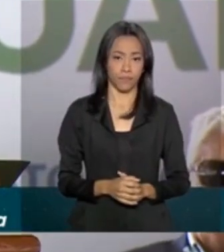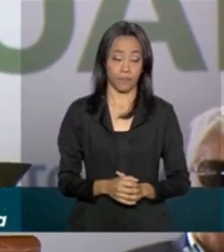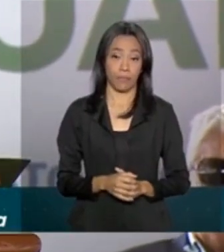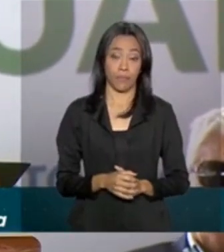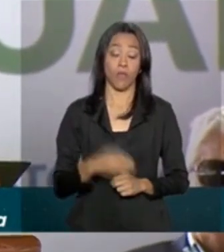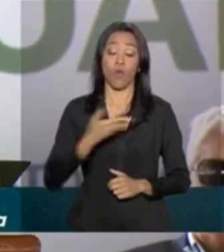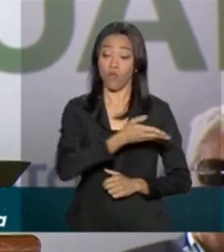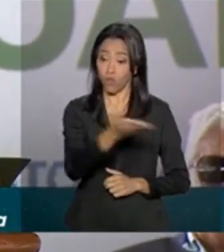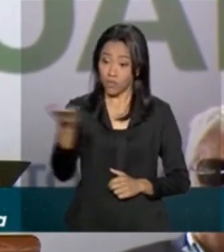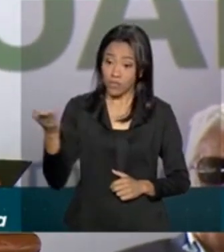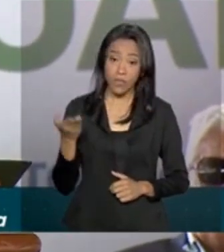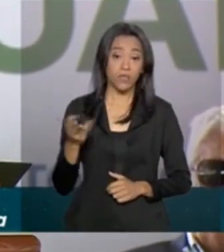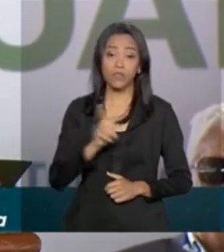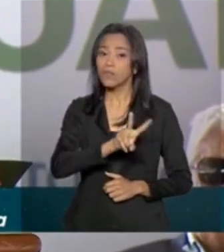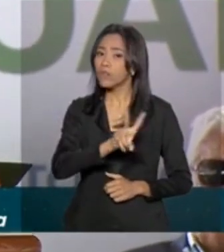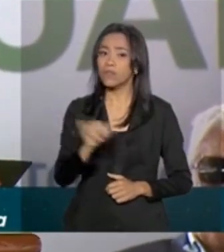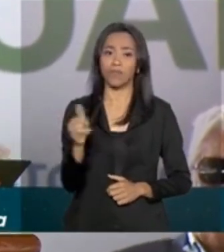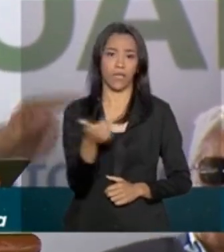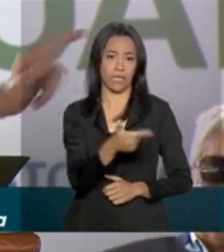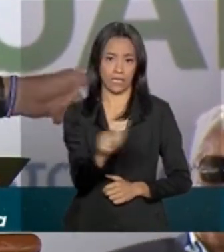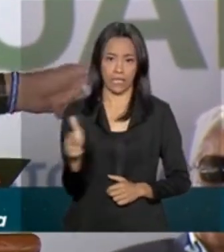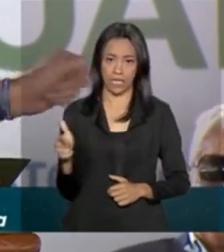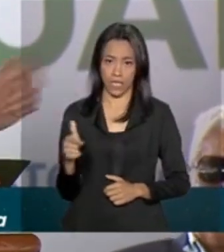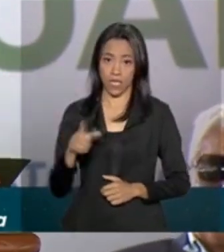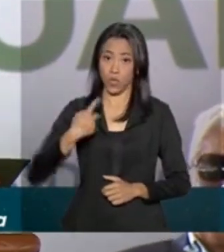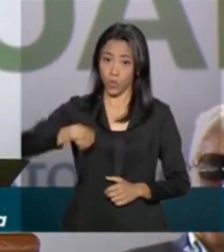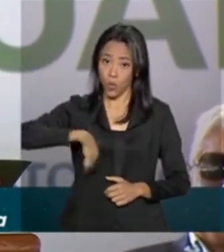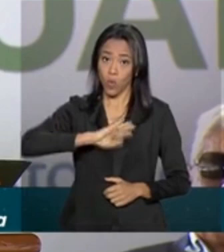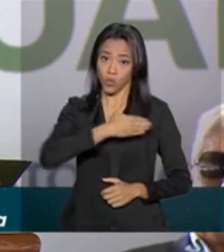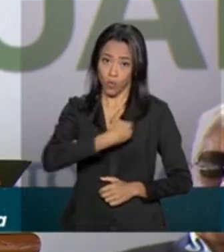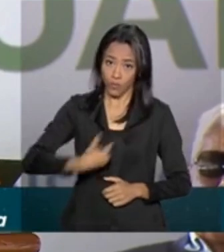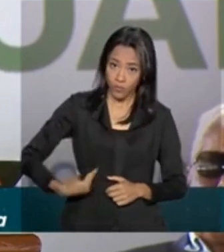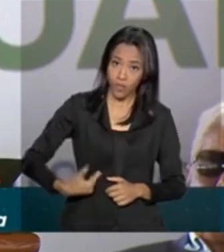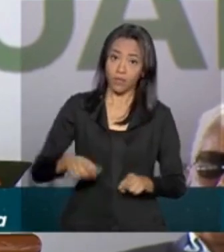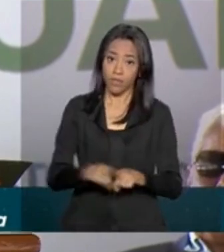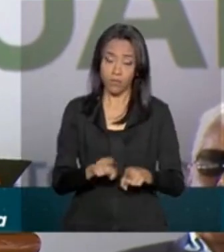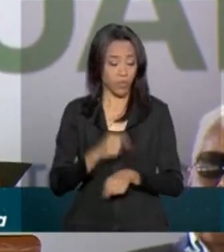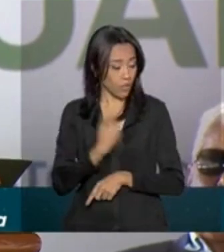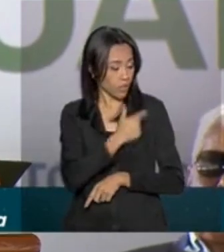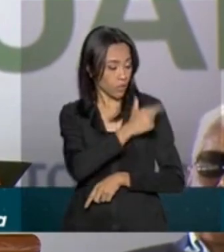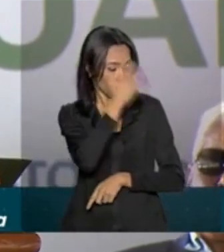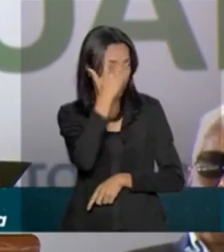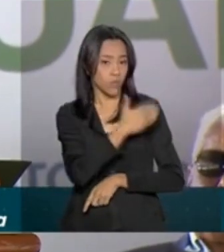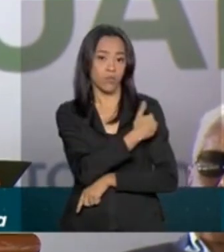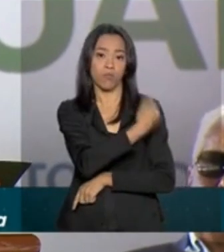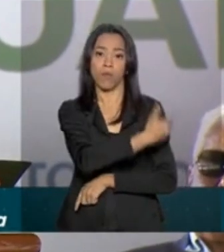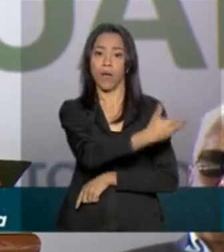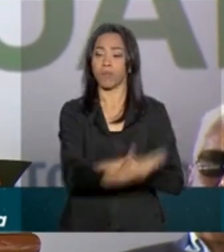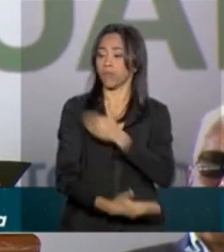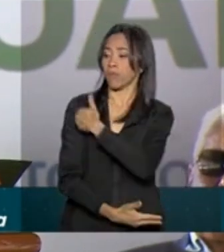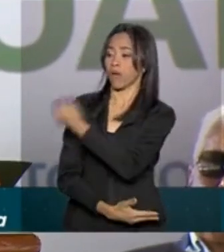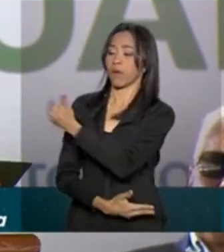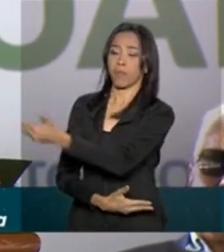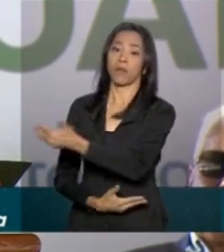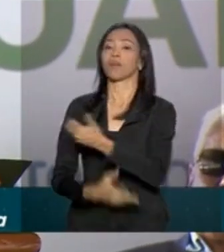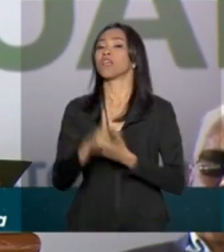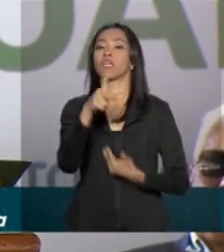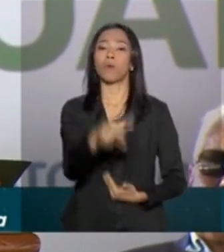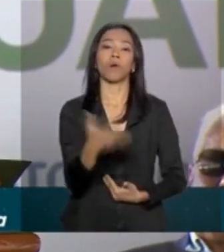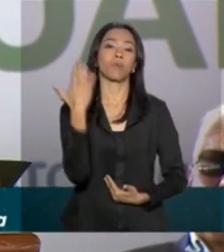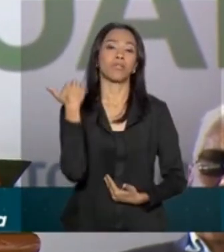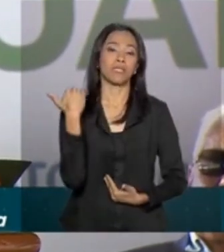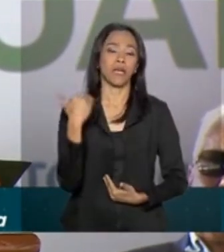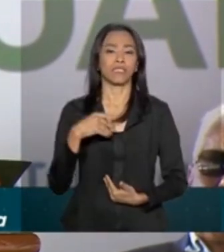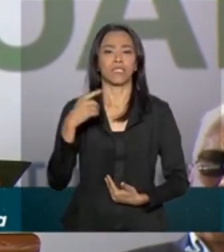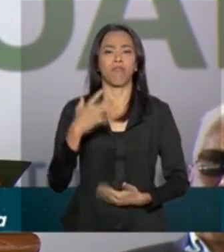Os senhores não mais terão, em nosso governo, e nos governos que estão do lado aqui, aquela velha máxima de antigamente,